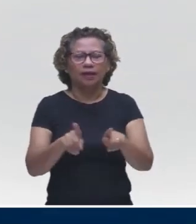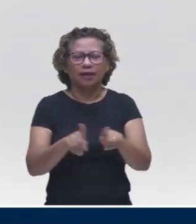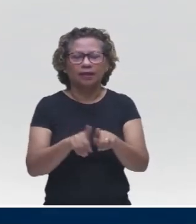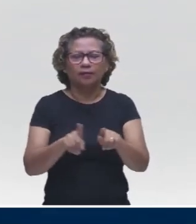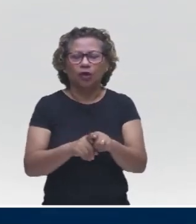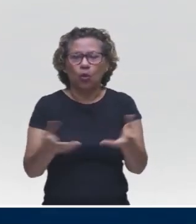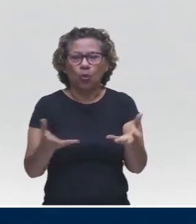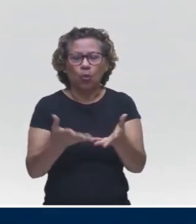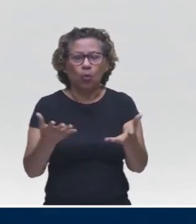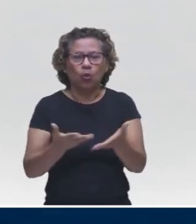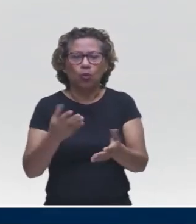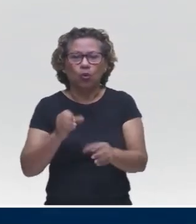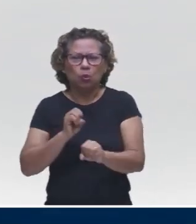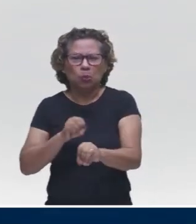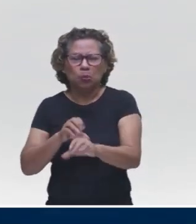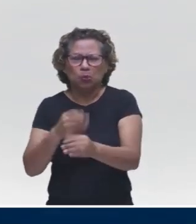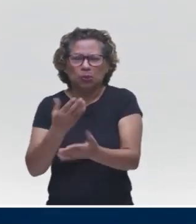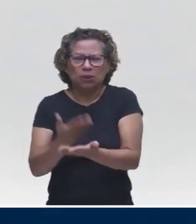exemplo.